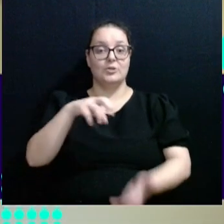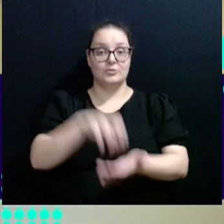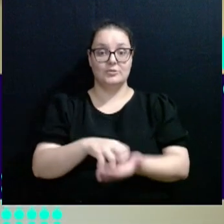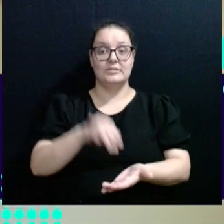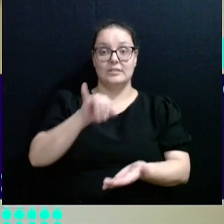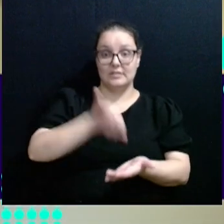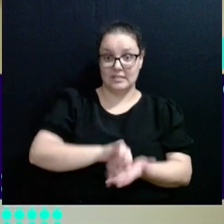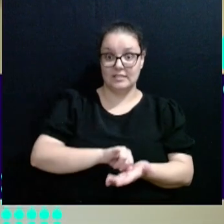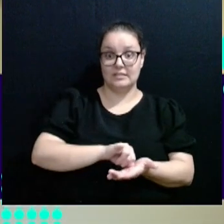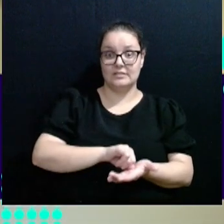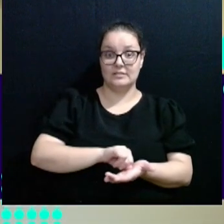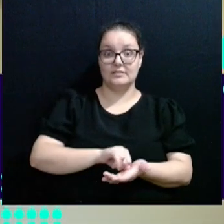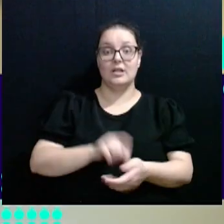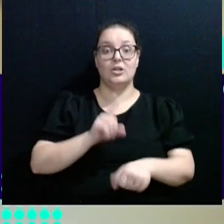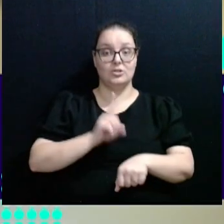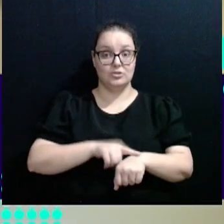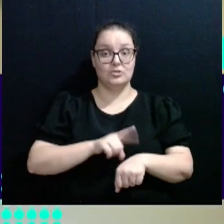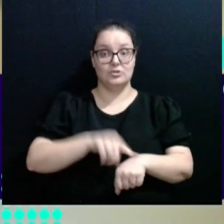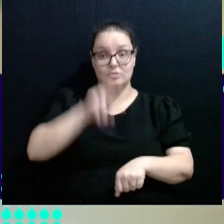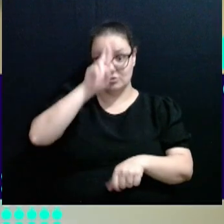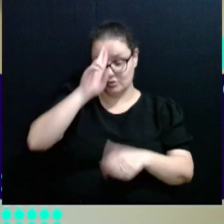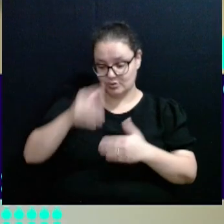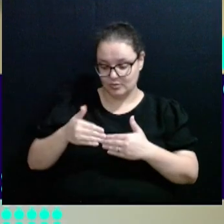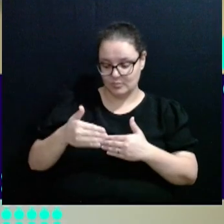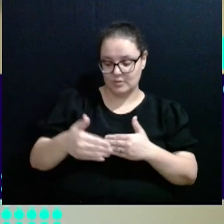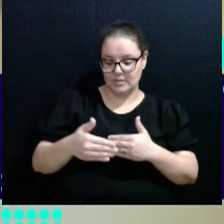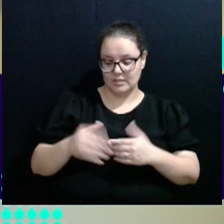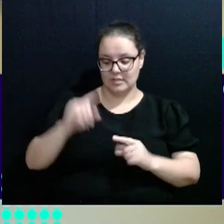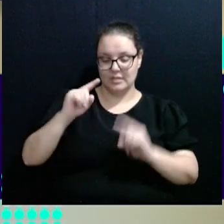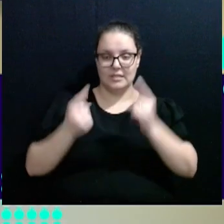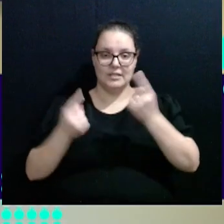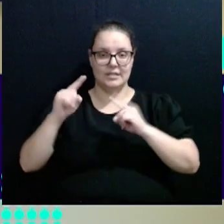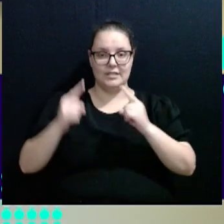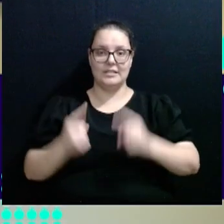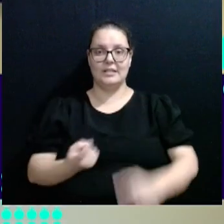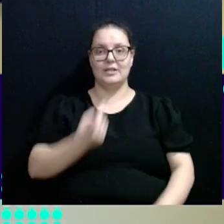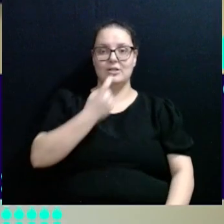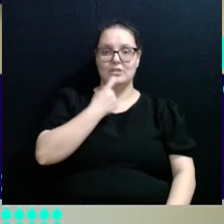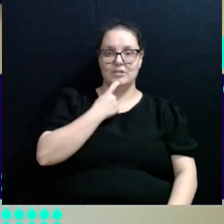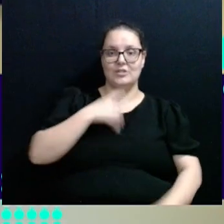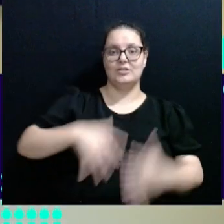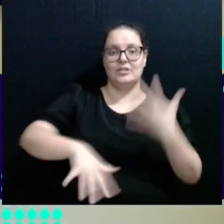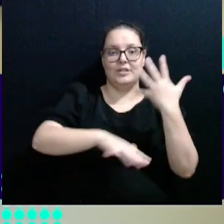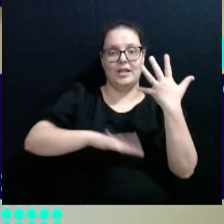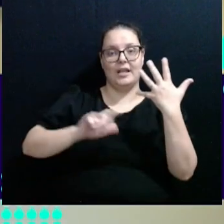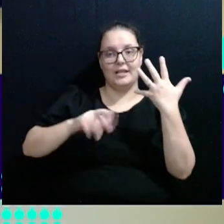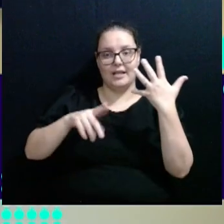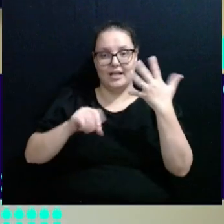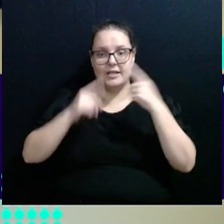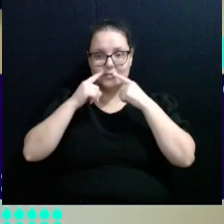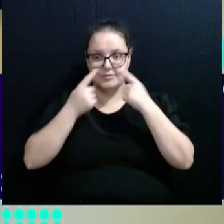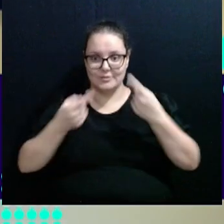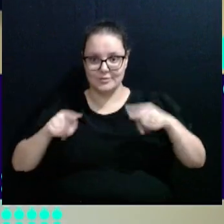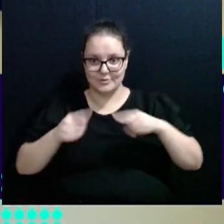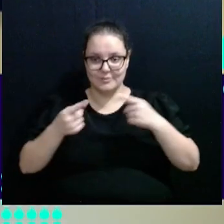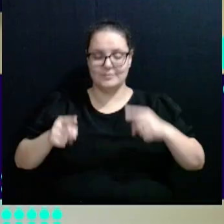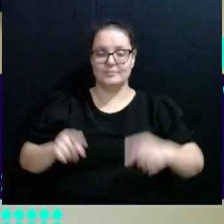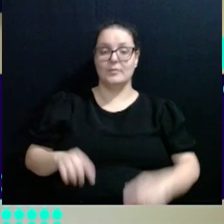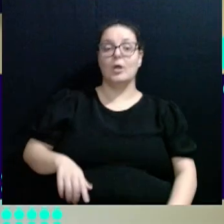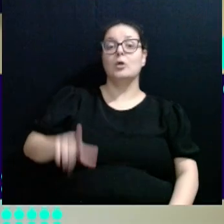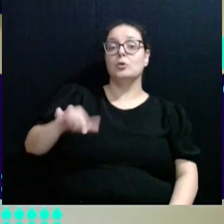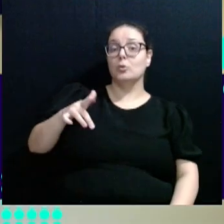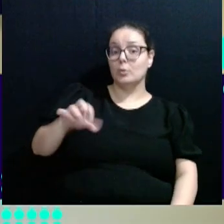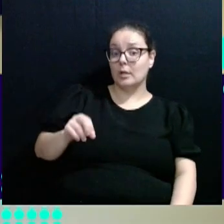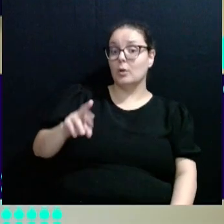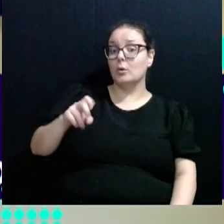partir do meio-dia, tem bloco da Campineira na Praça Carlos Gomes. No Largo do Rosário, no mesmo horário,